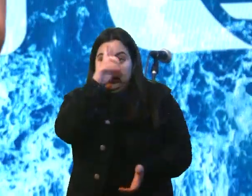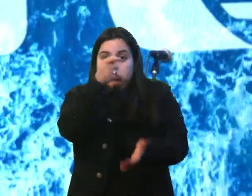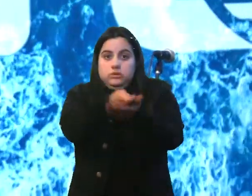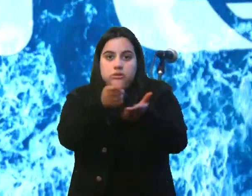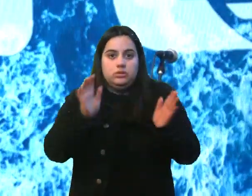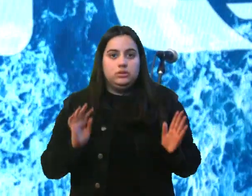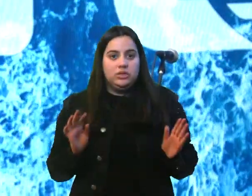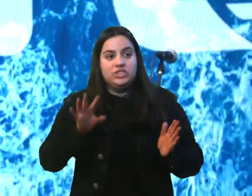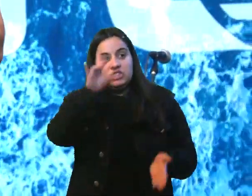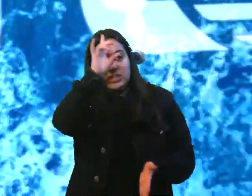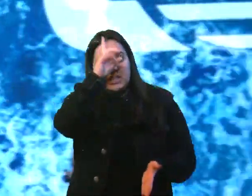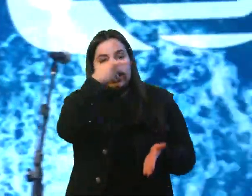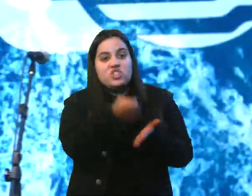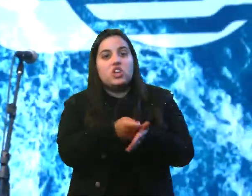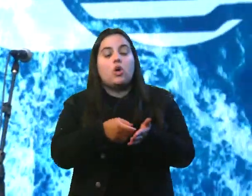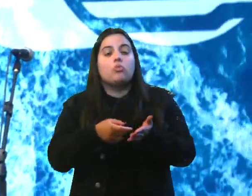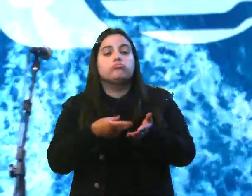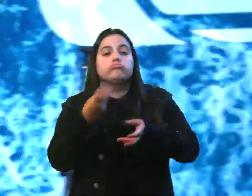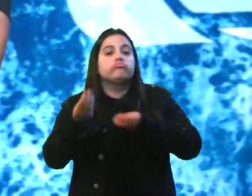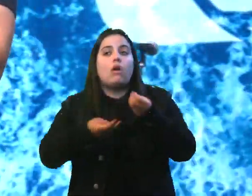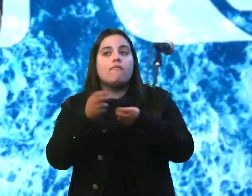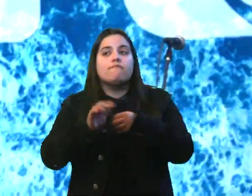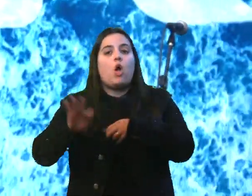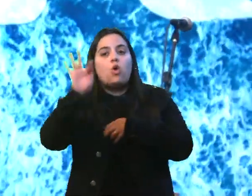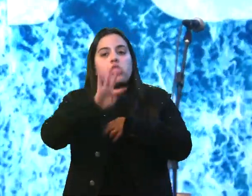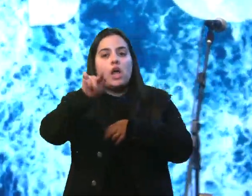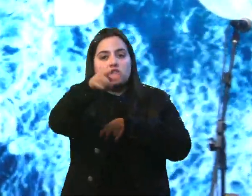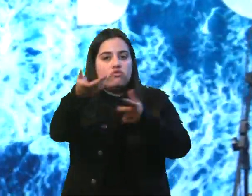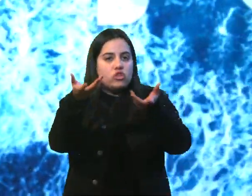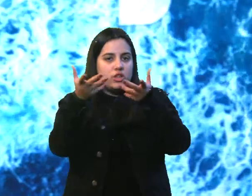De decidir qual curso você vai fazer.